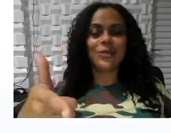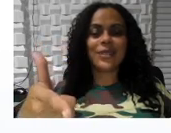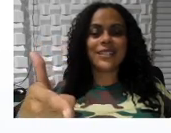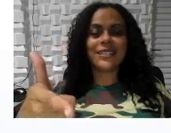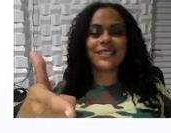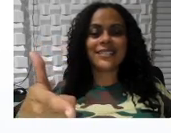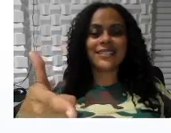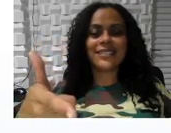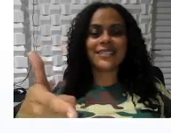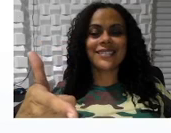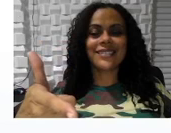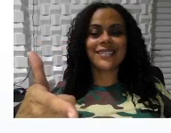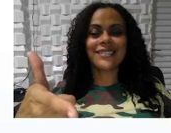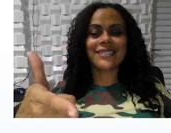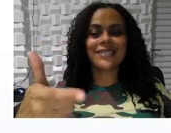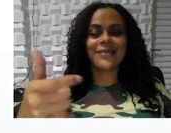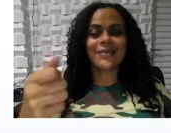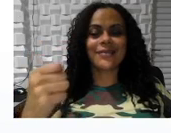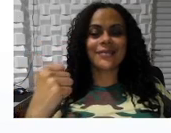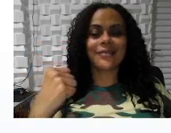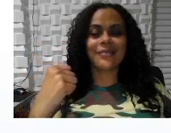2,